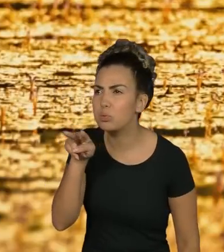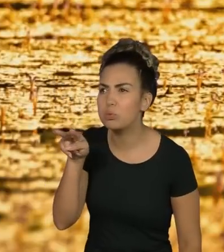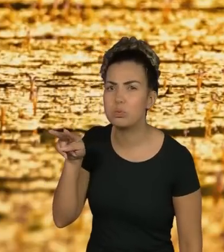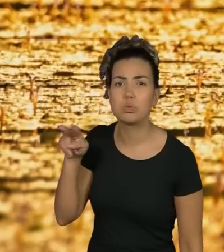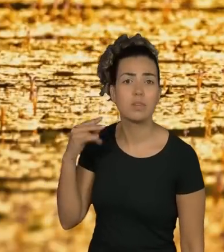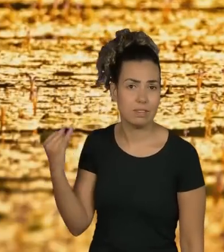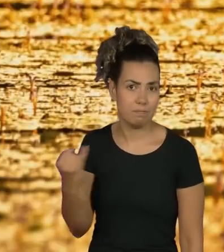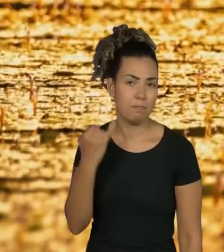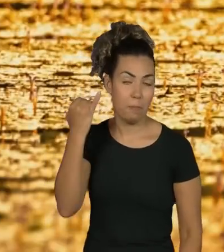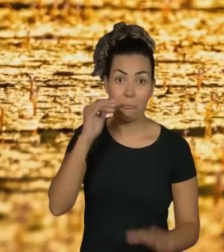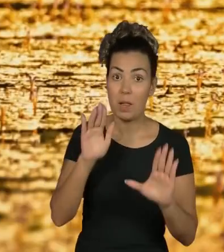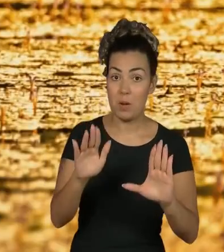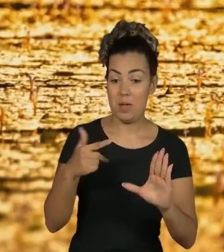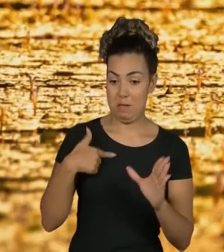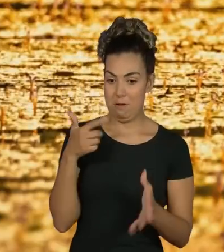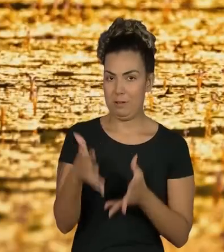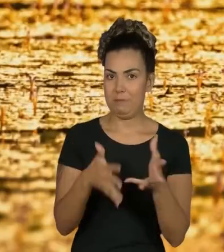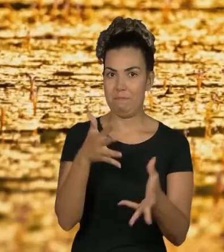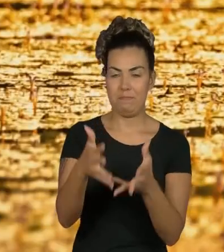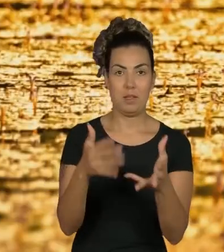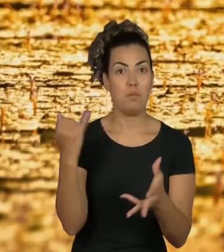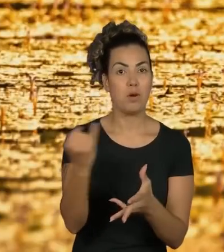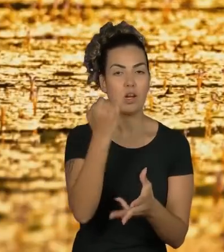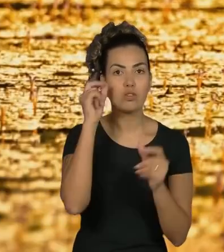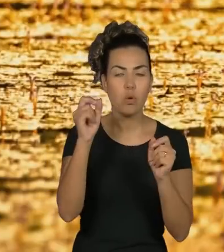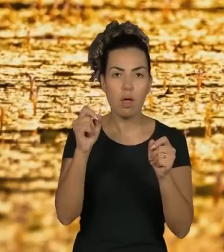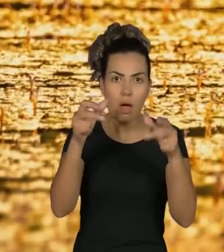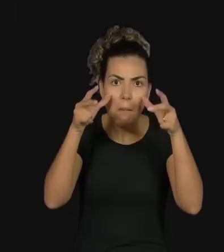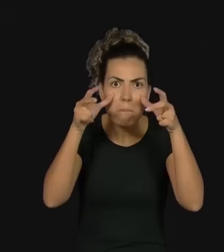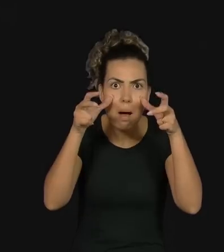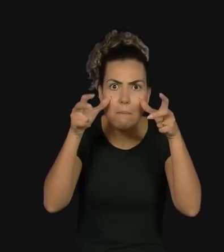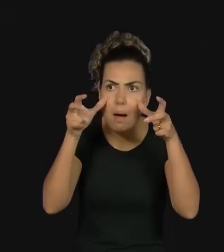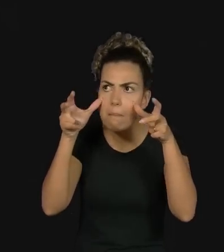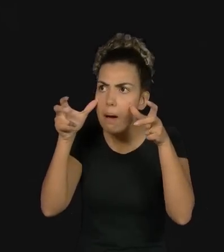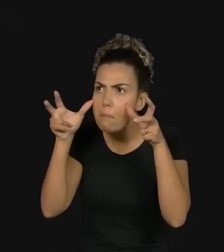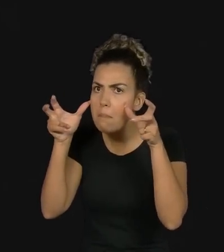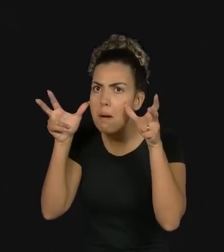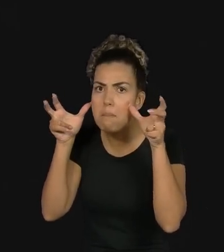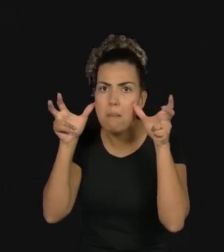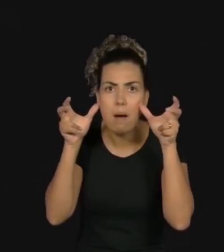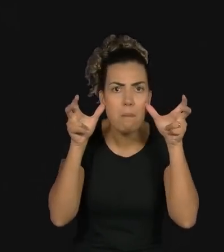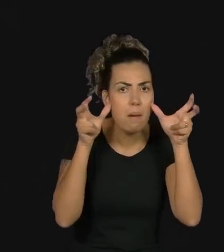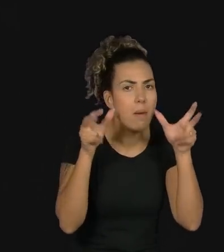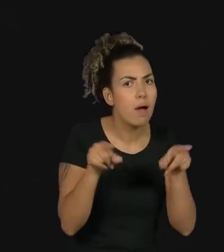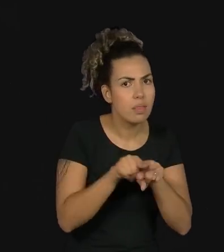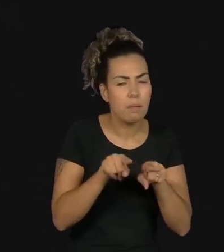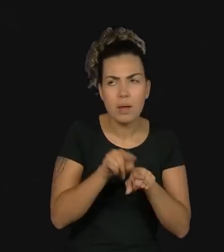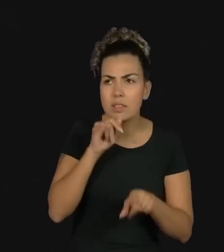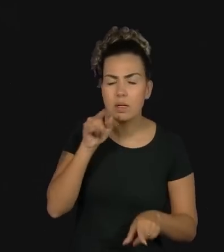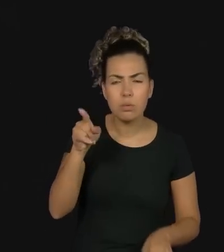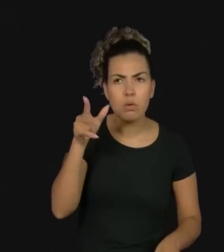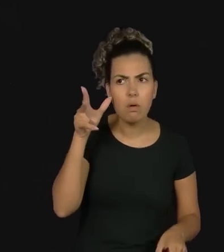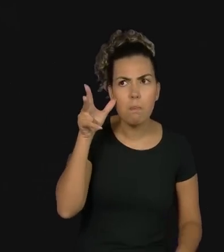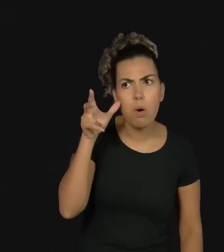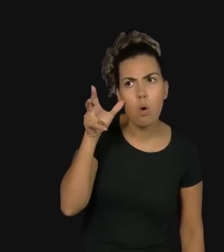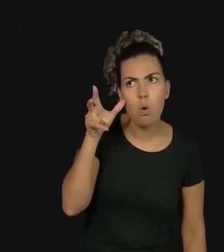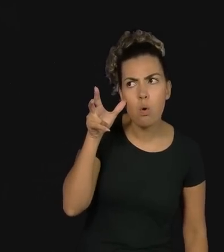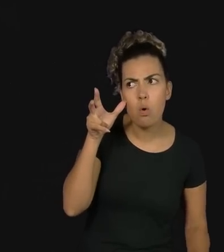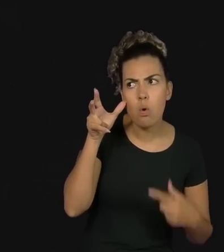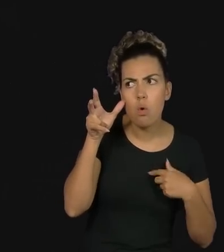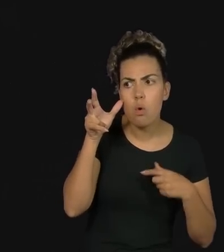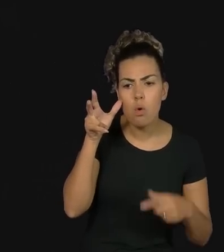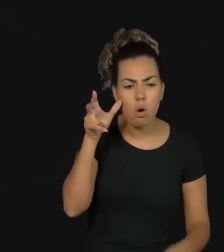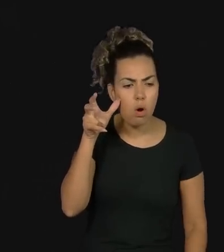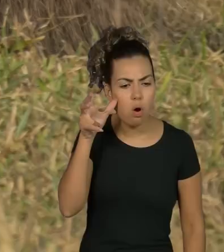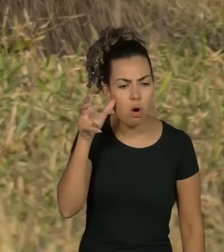coisa que eu falo que é olhar com os ouvidos, que é você escutar aquele barulhinho, perguntar de onde que